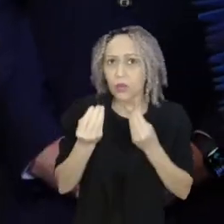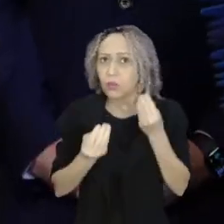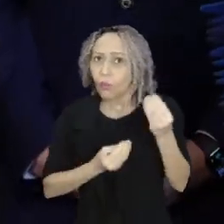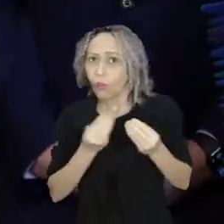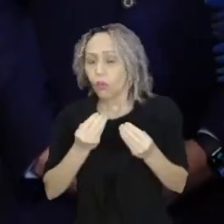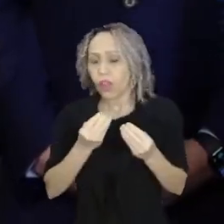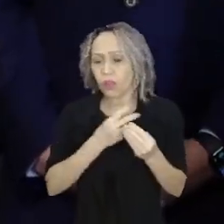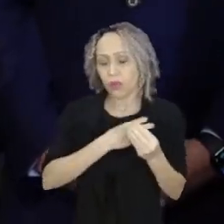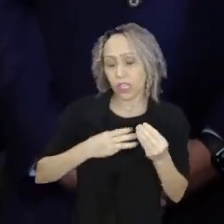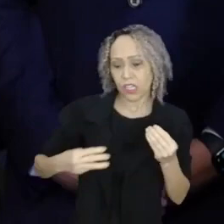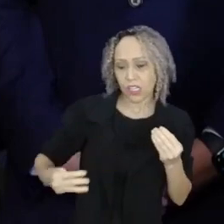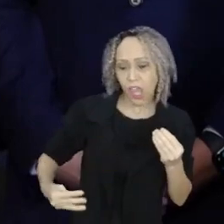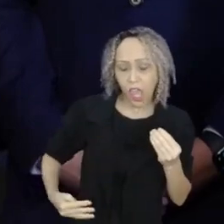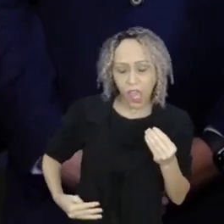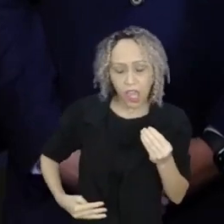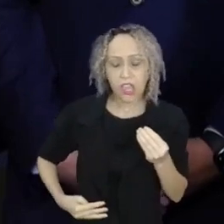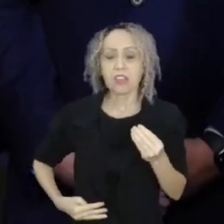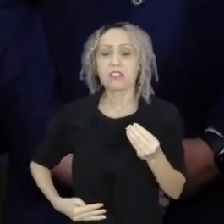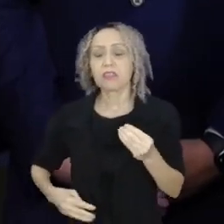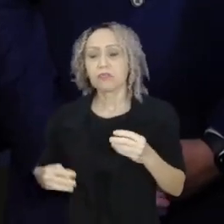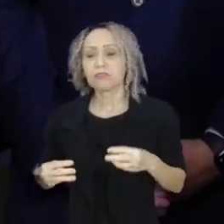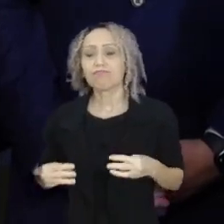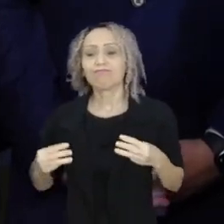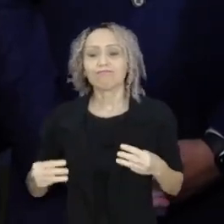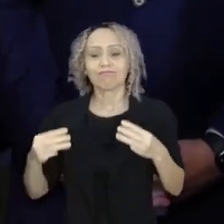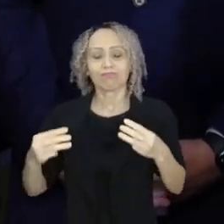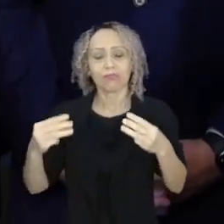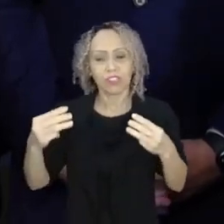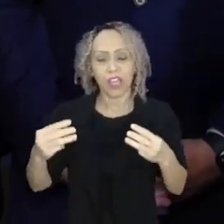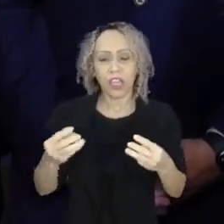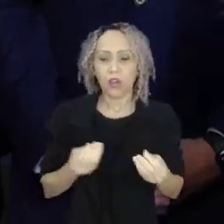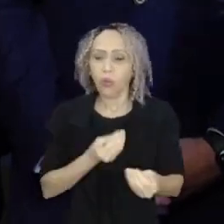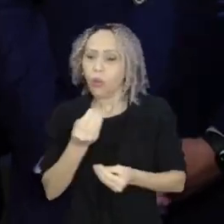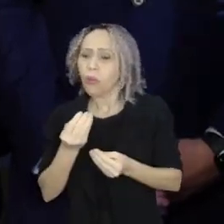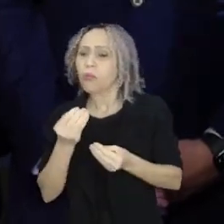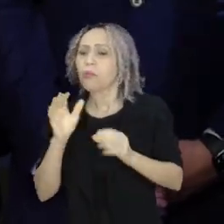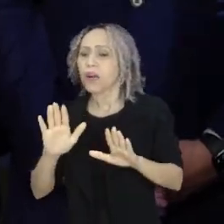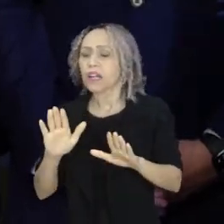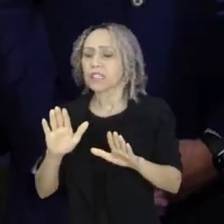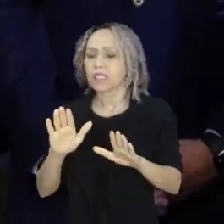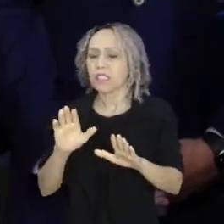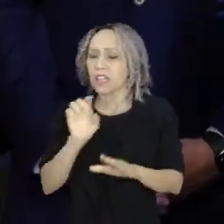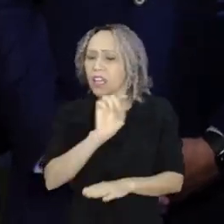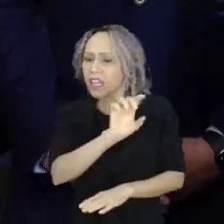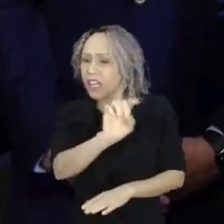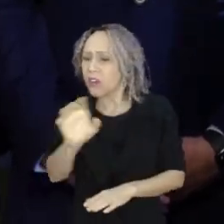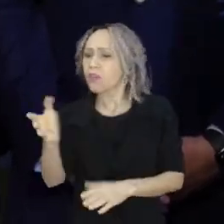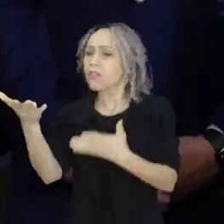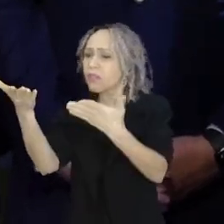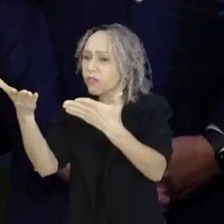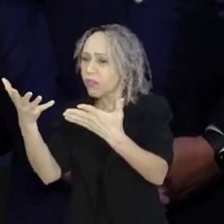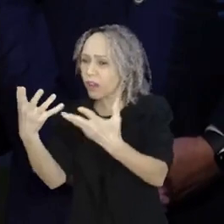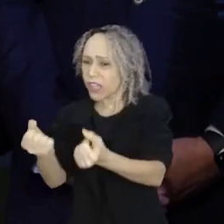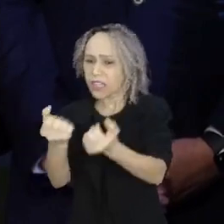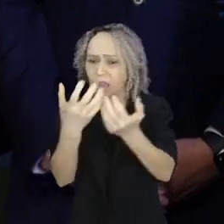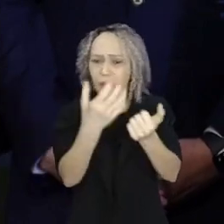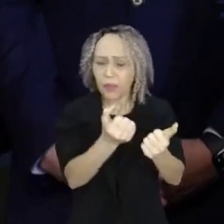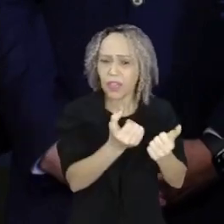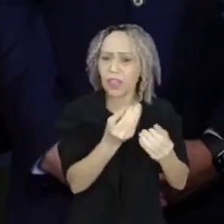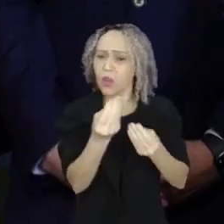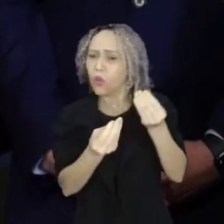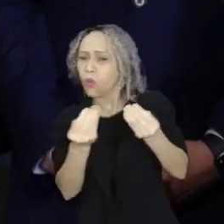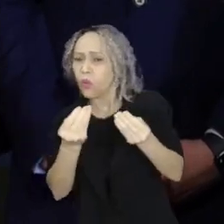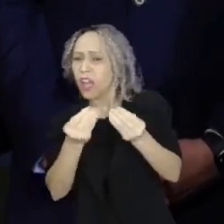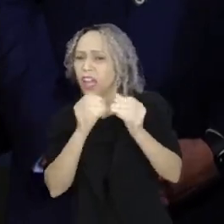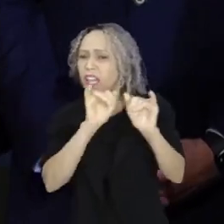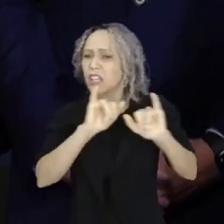os estudos da transição, de como anda cada ministério, e as pessoas vão começar, então, a trabalhar, a